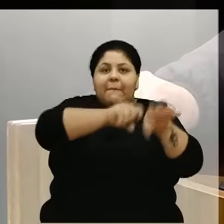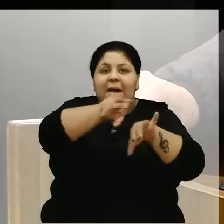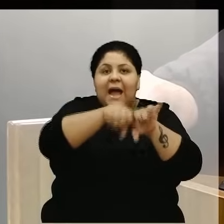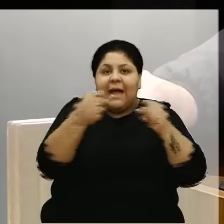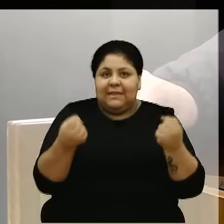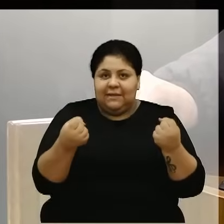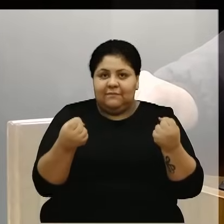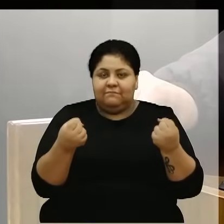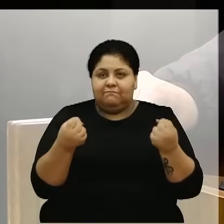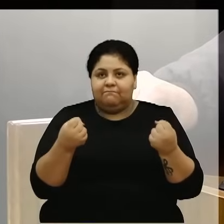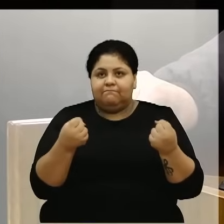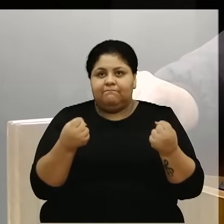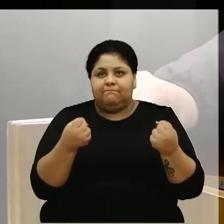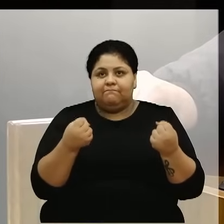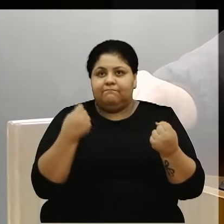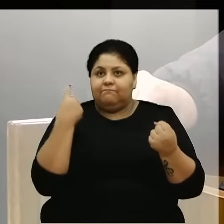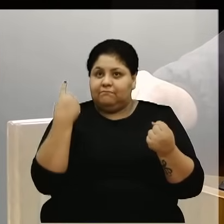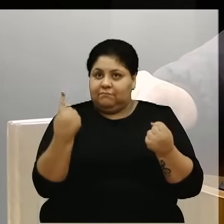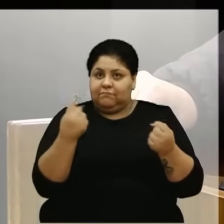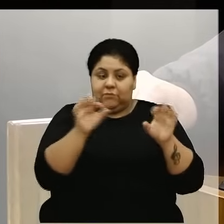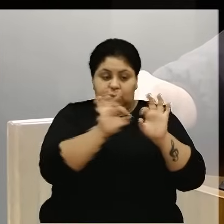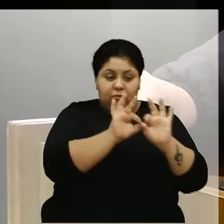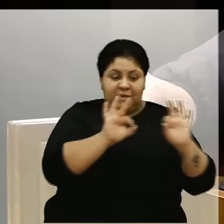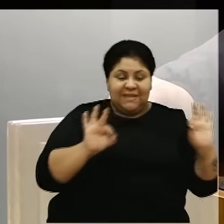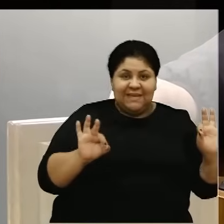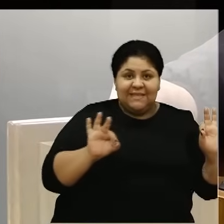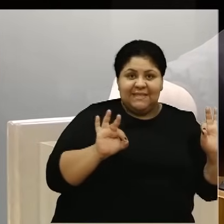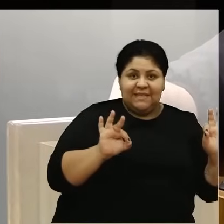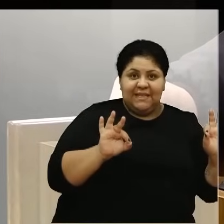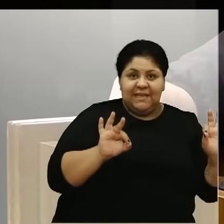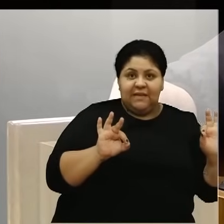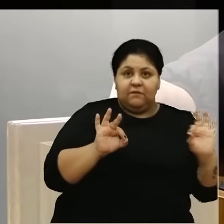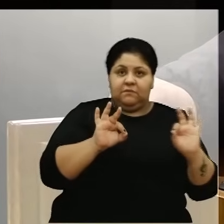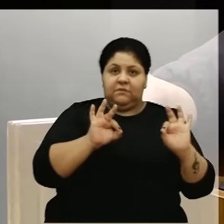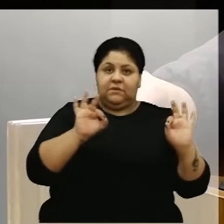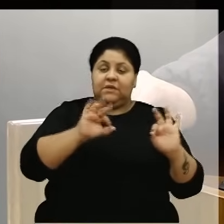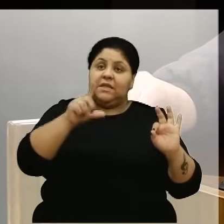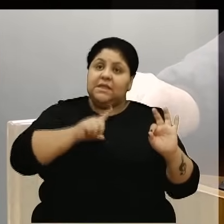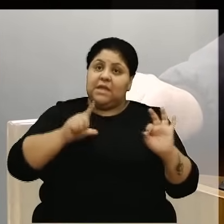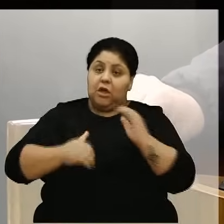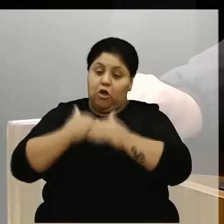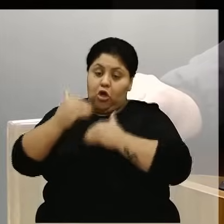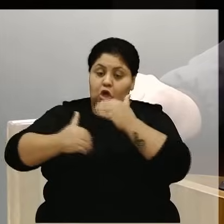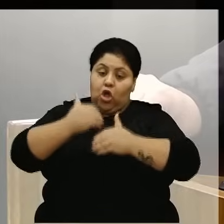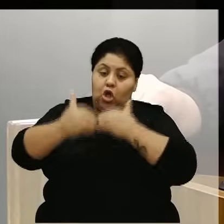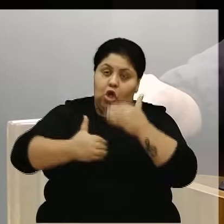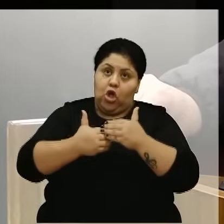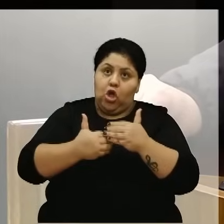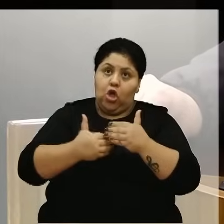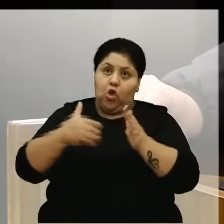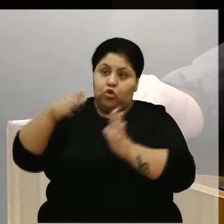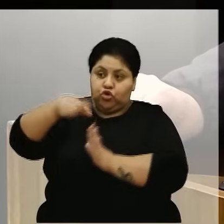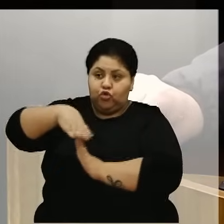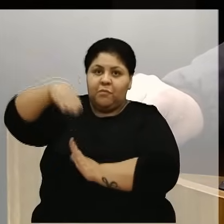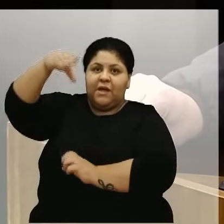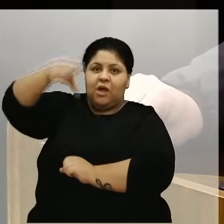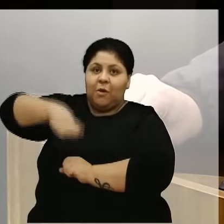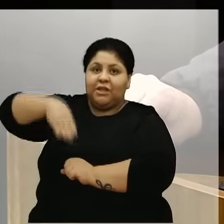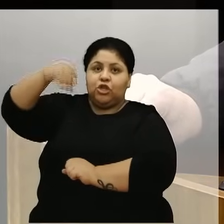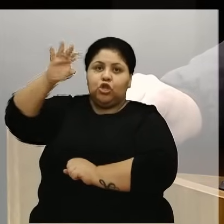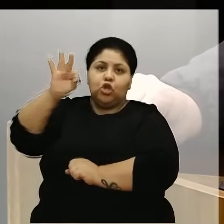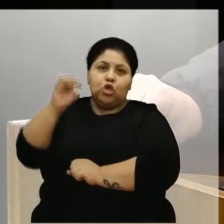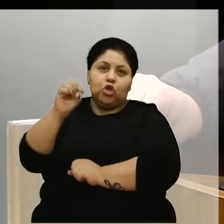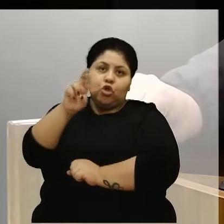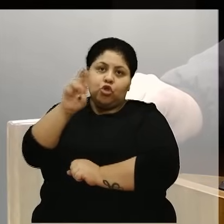Ou seja, uma das linhas, que são 3 que trazem energias para nós, tem um processo que uma torre está condenada e terá que receber